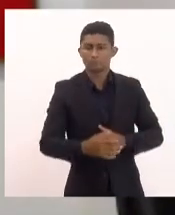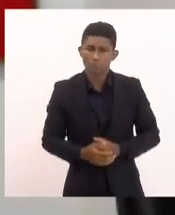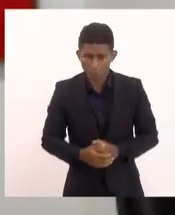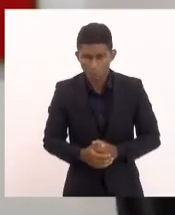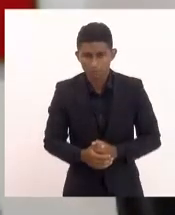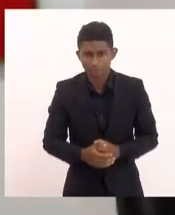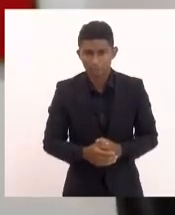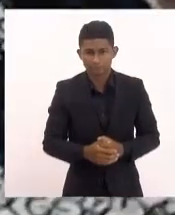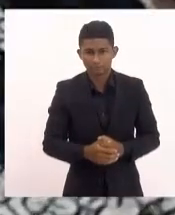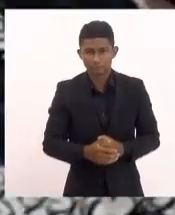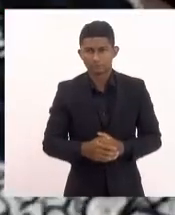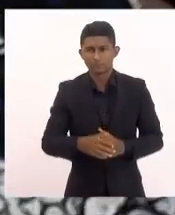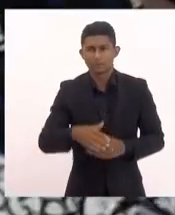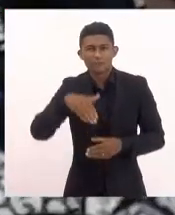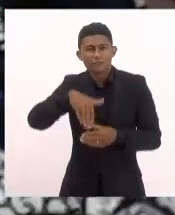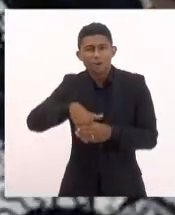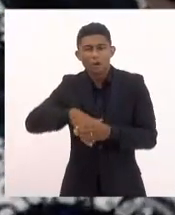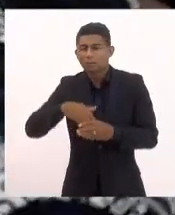resolução